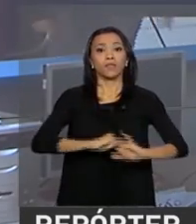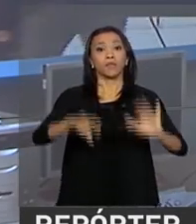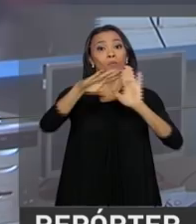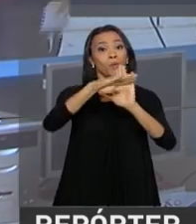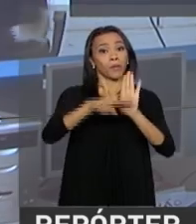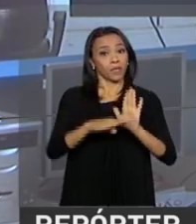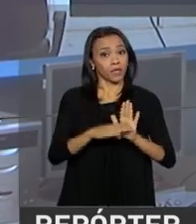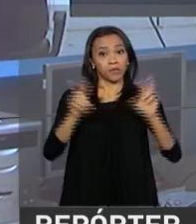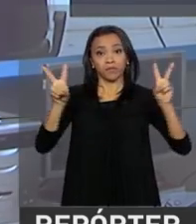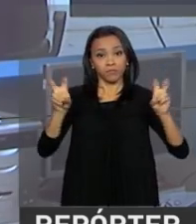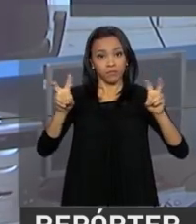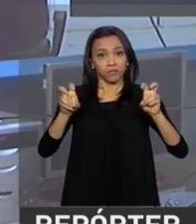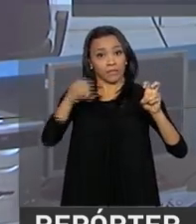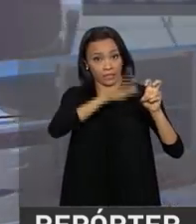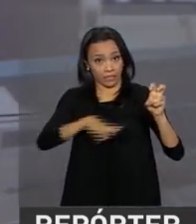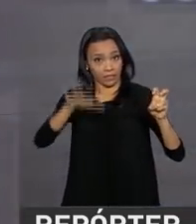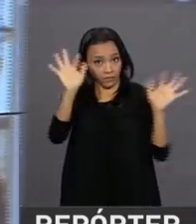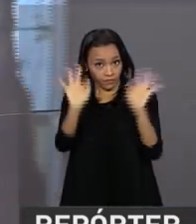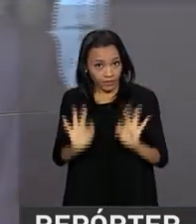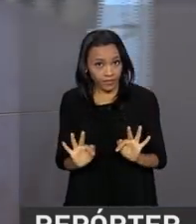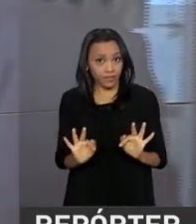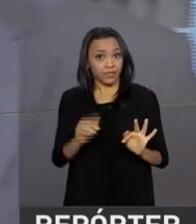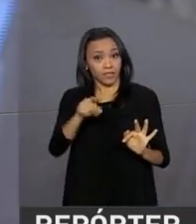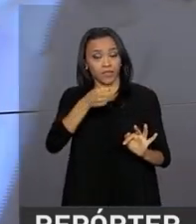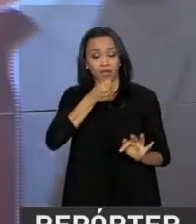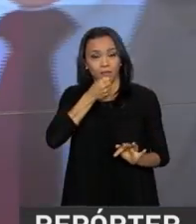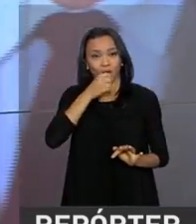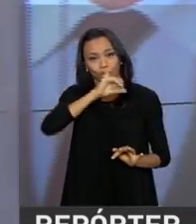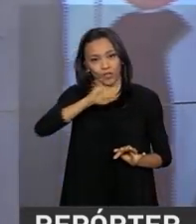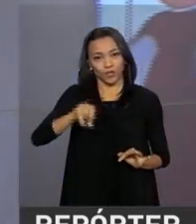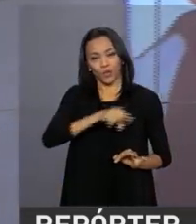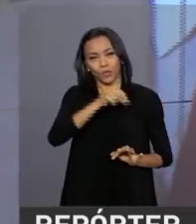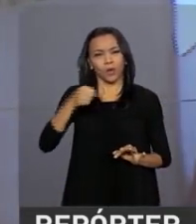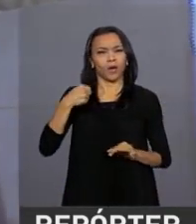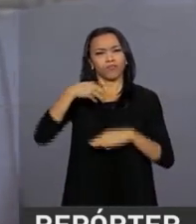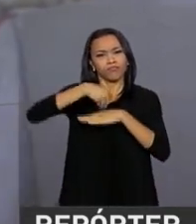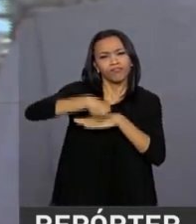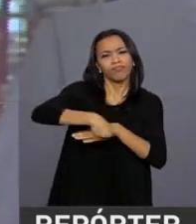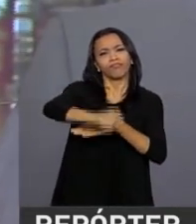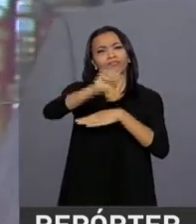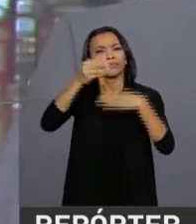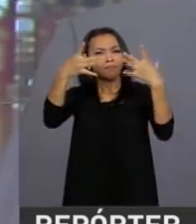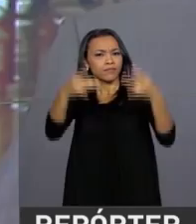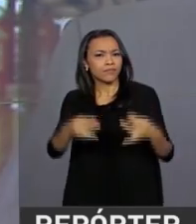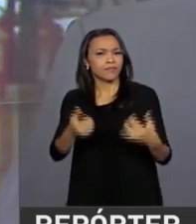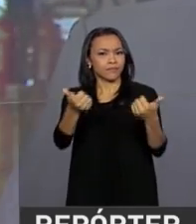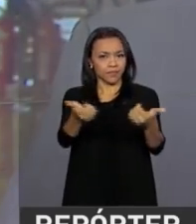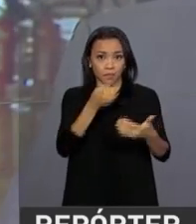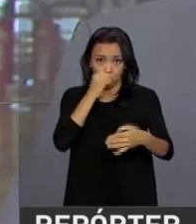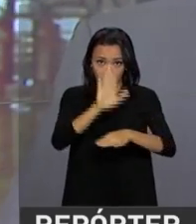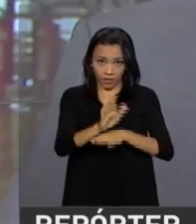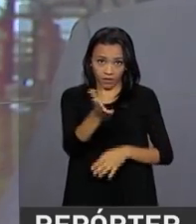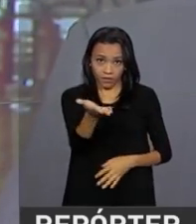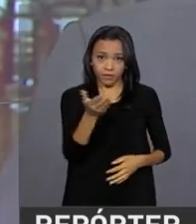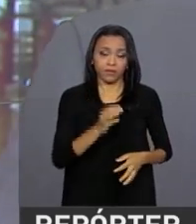Criança Feliz e o repórter João Pedro Neto acompanhou a cerimônia e traz para a gente as informações. Boa tarde, João